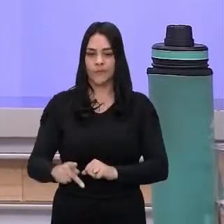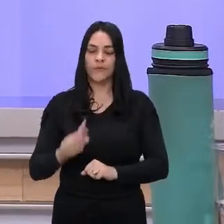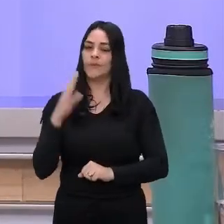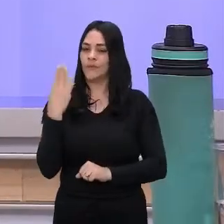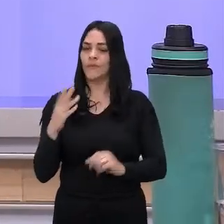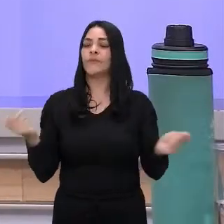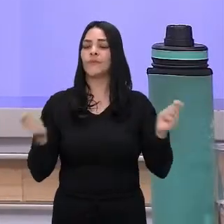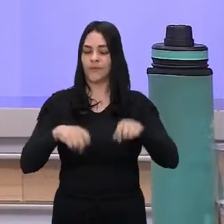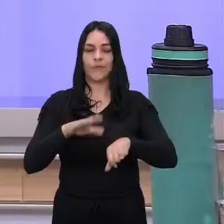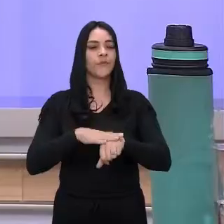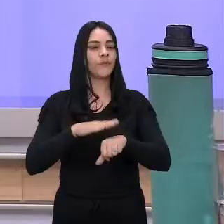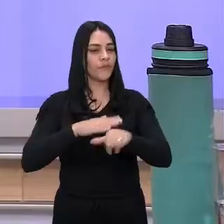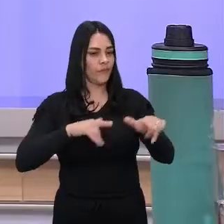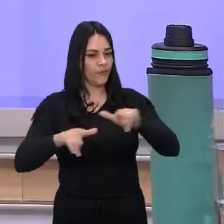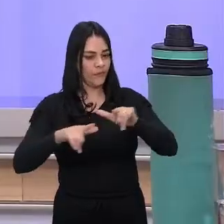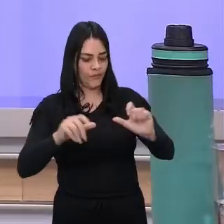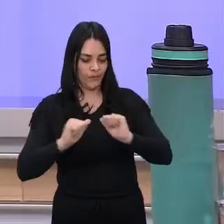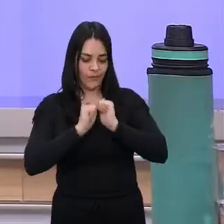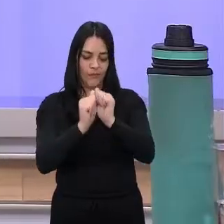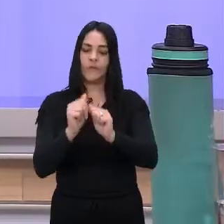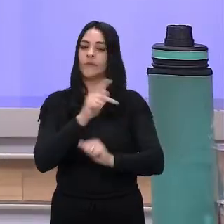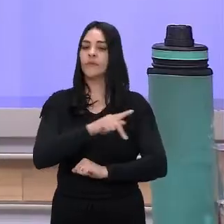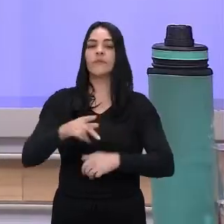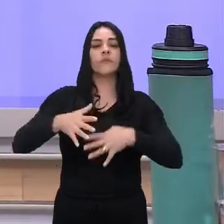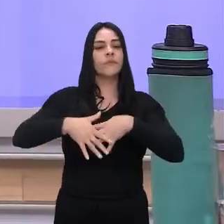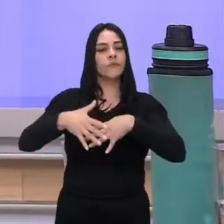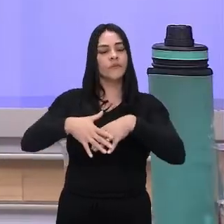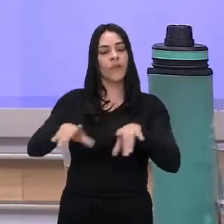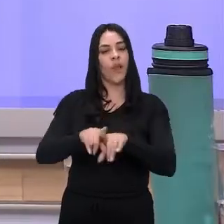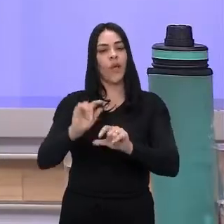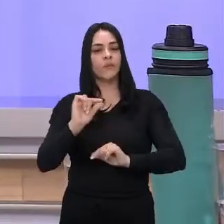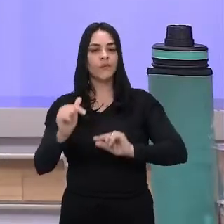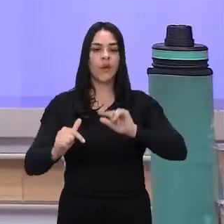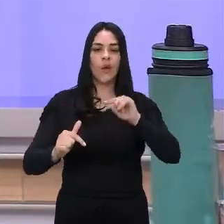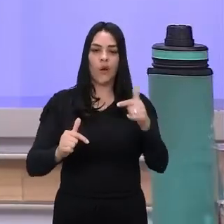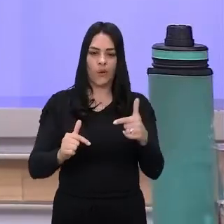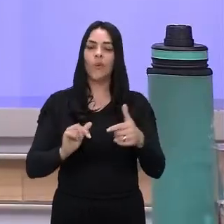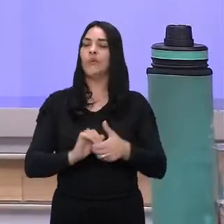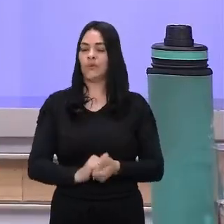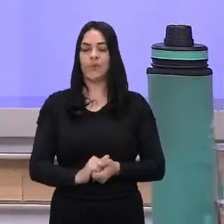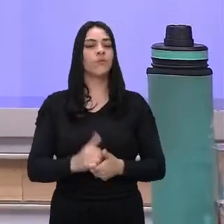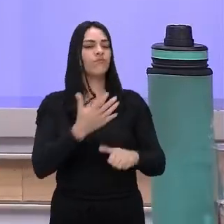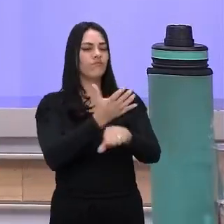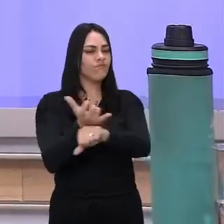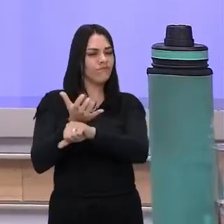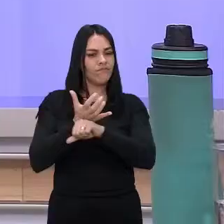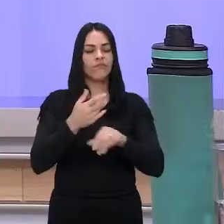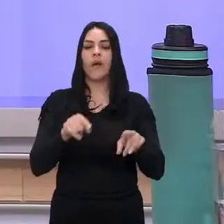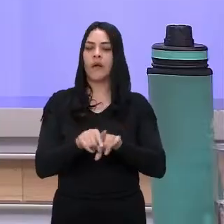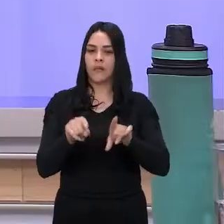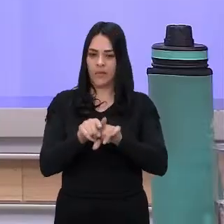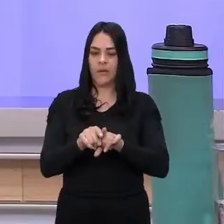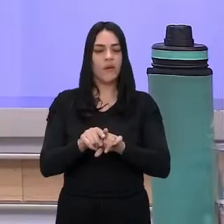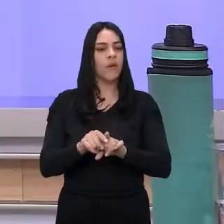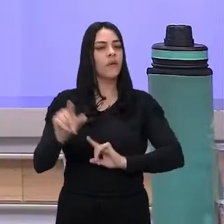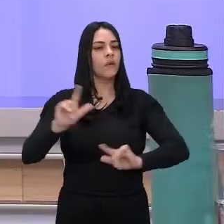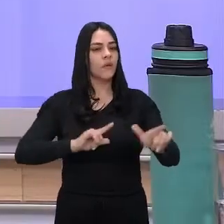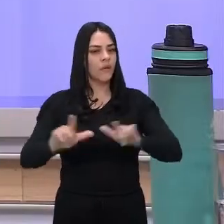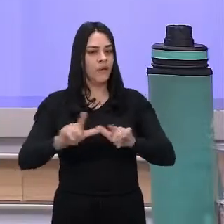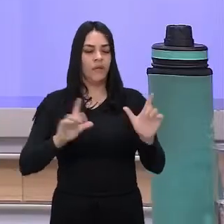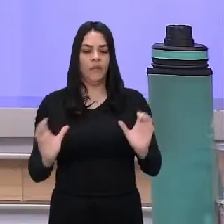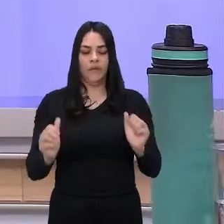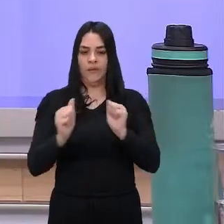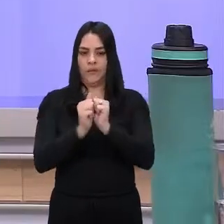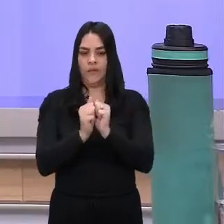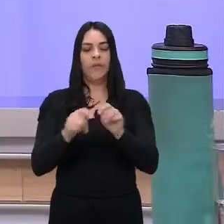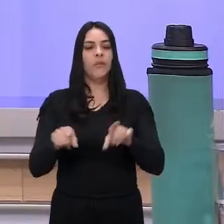biologia, podemos fazer trabalhos junto com professores de matemática e com outros de outros componentes, e assim trabalhar em